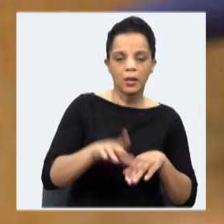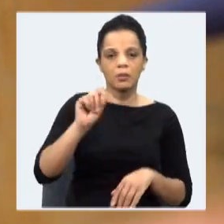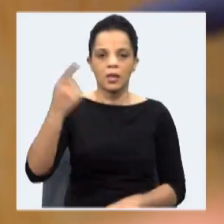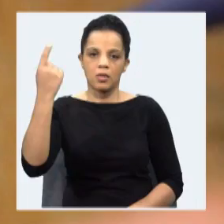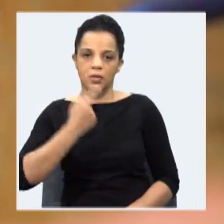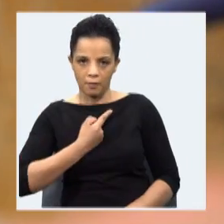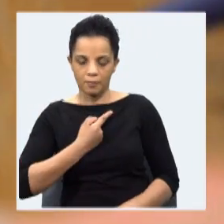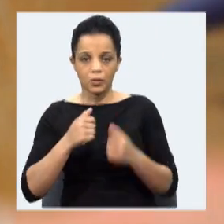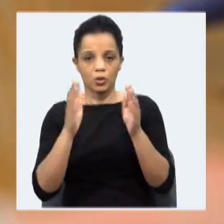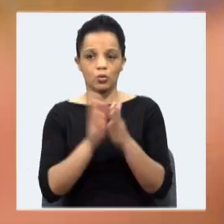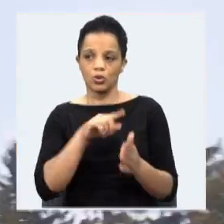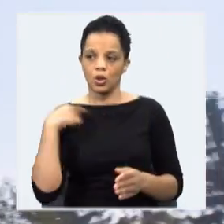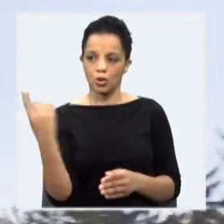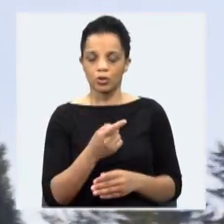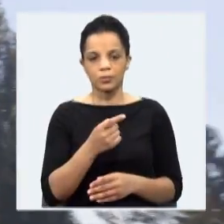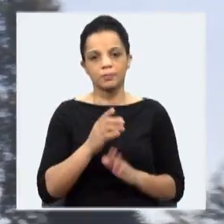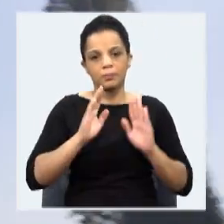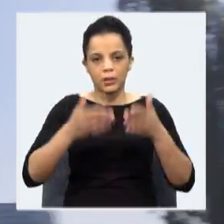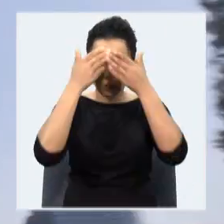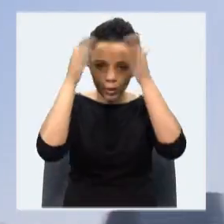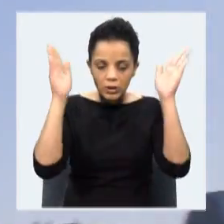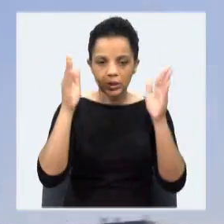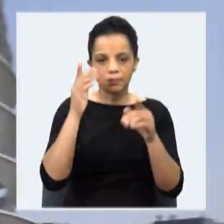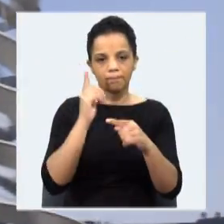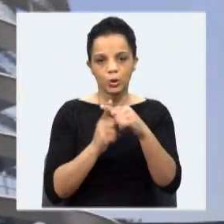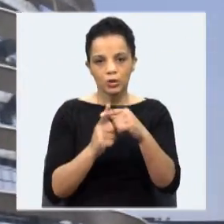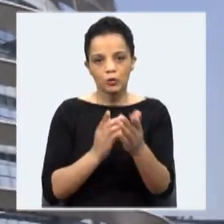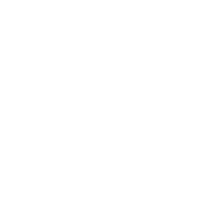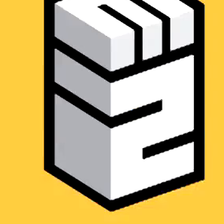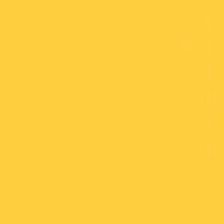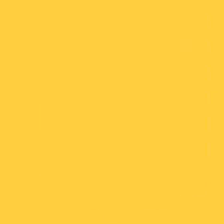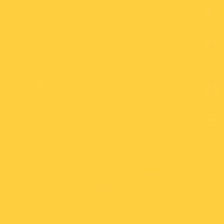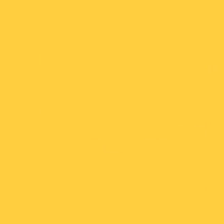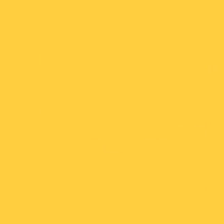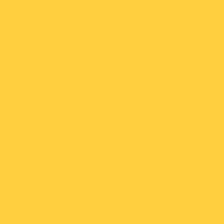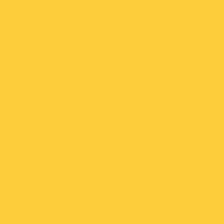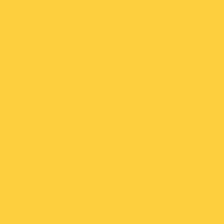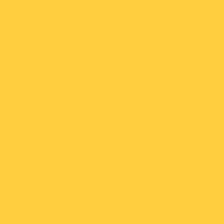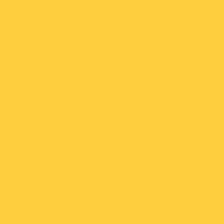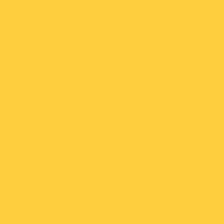liberdade, mas também um dever. Cabe a todos contribuir para a democracia.